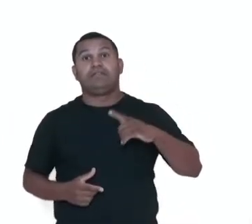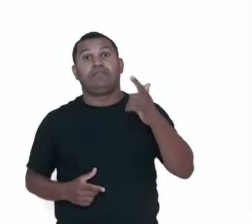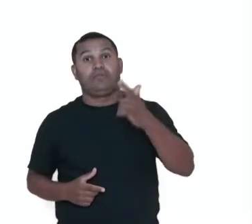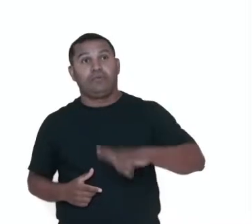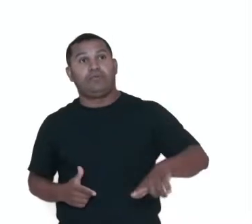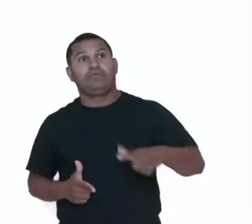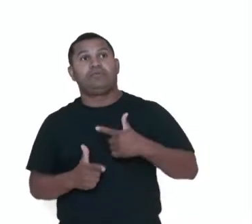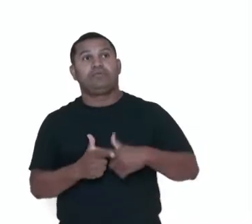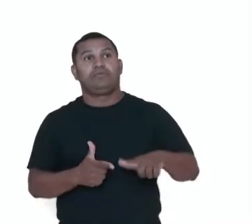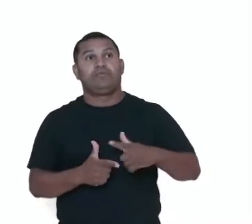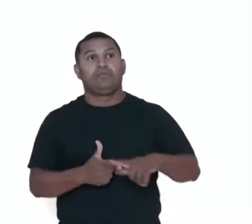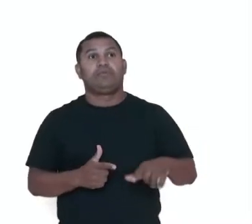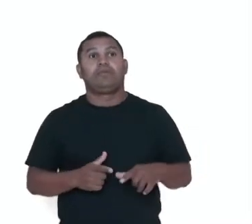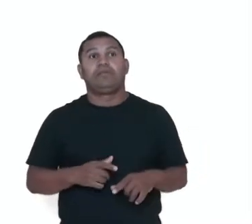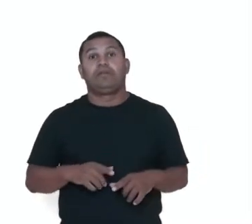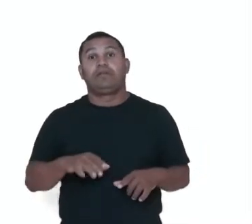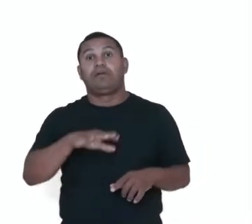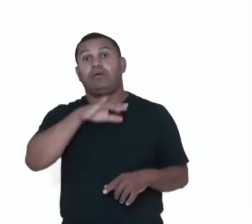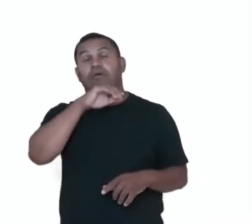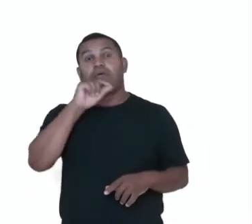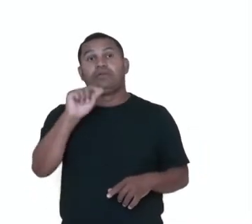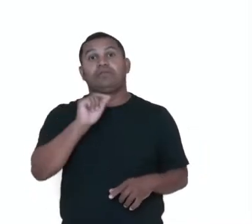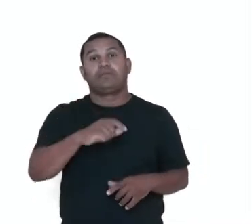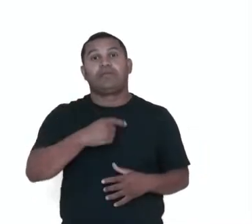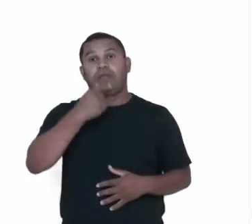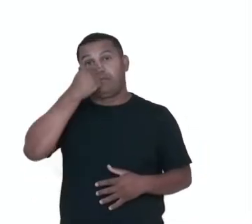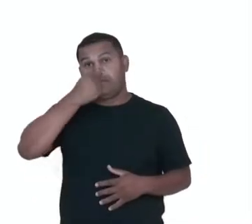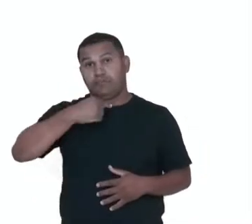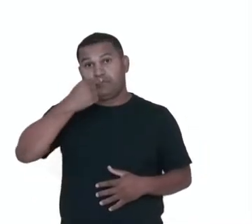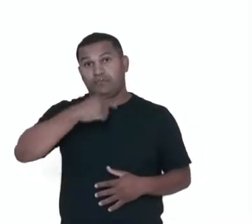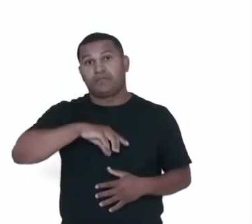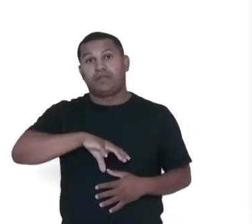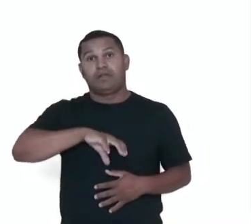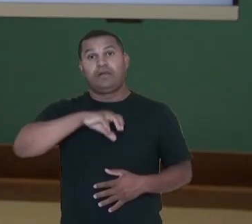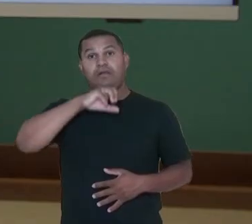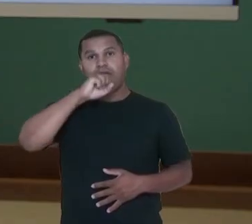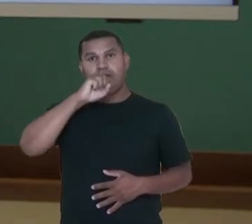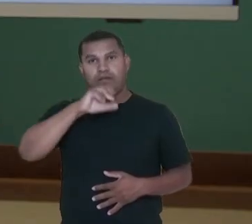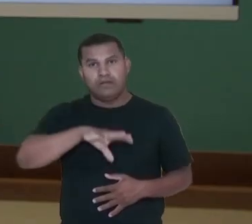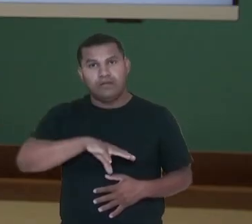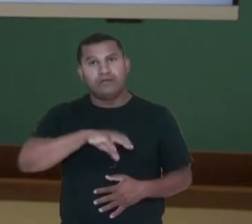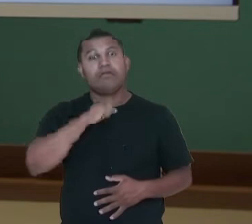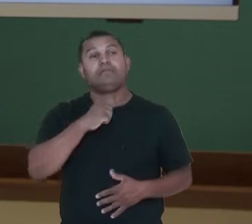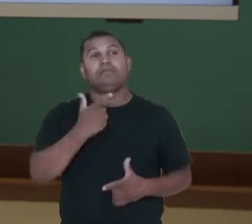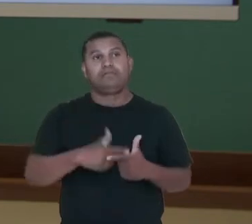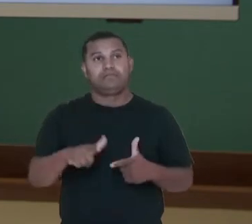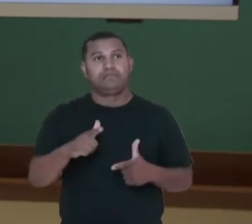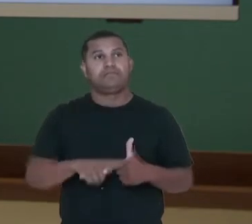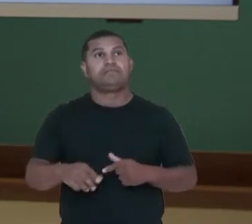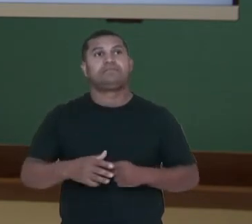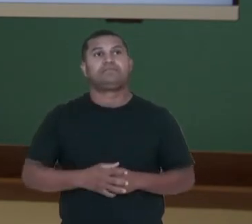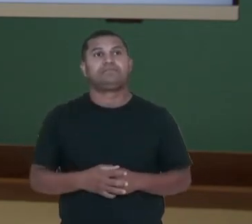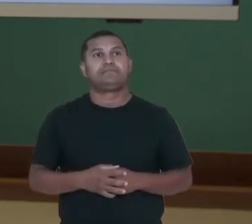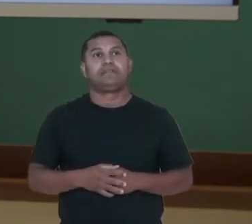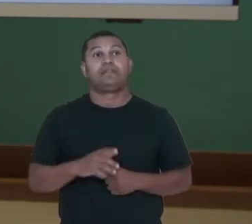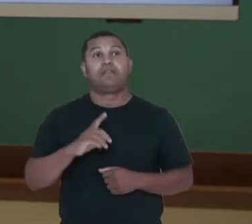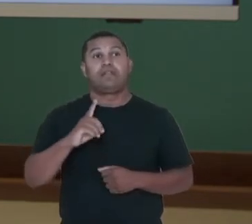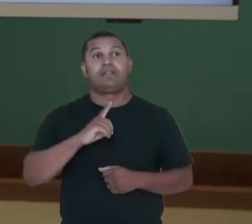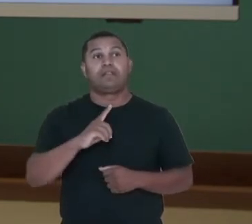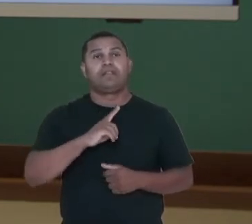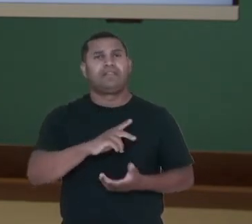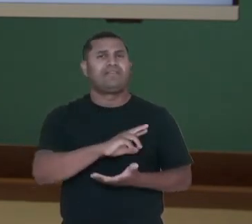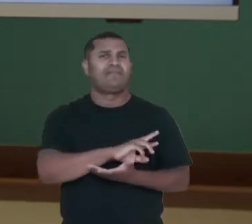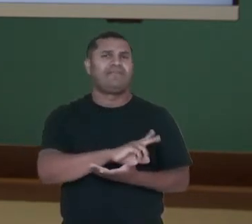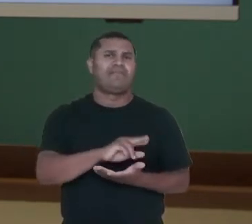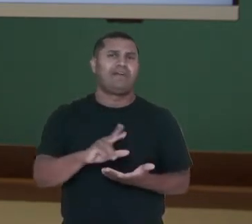respiratórias, como o SARS, o MERS, né? E agora o Covid-19. Então, diferentes tipos de vírus e bactérias podem infectar